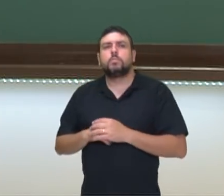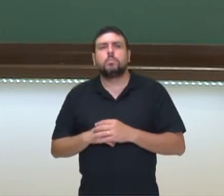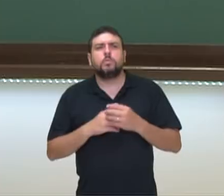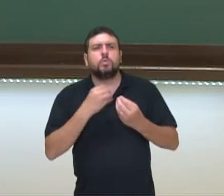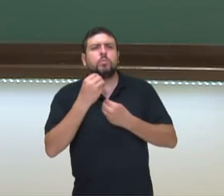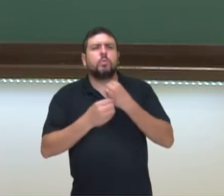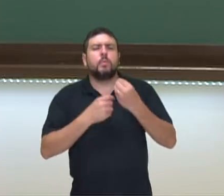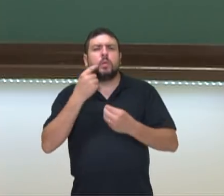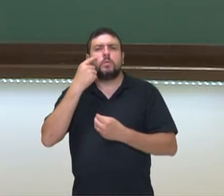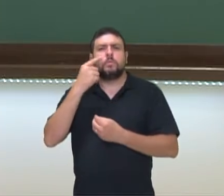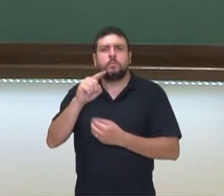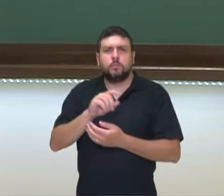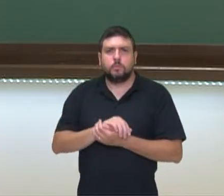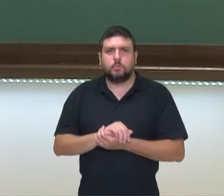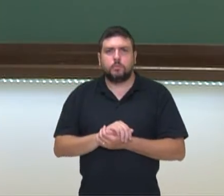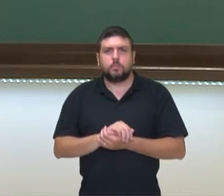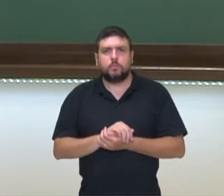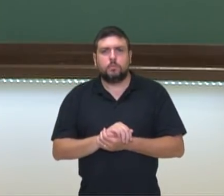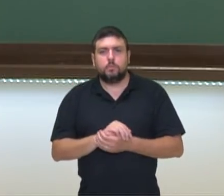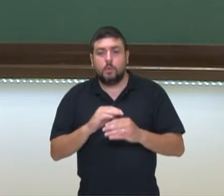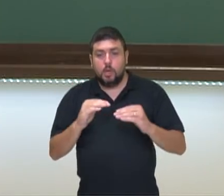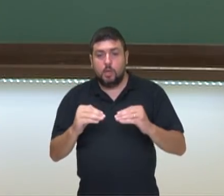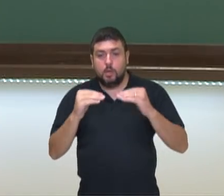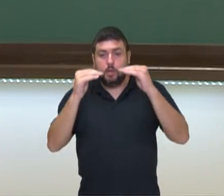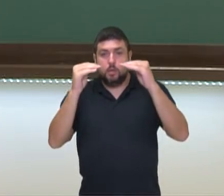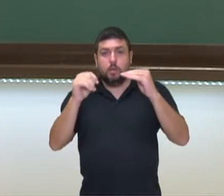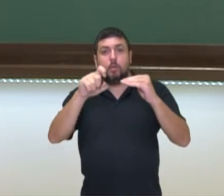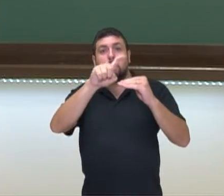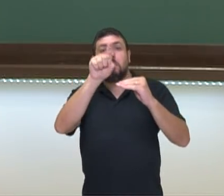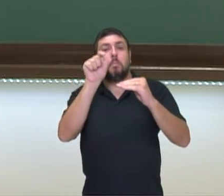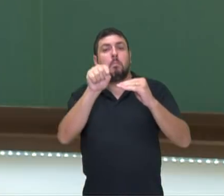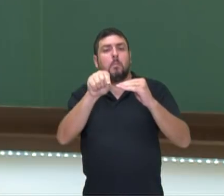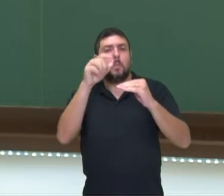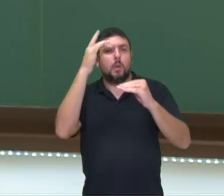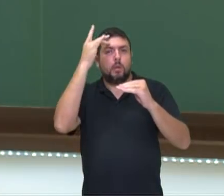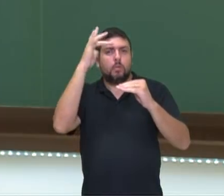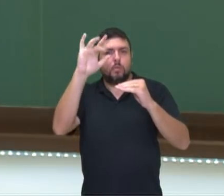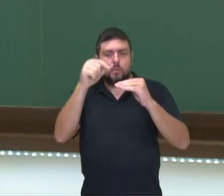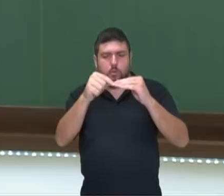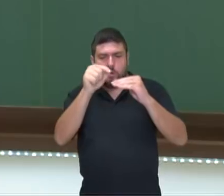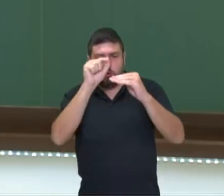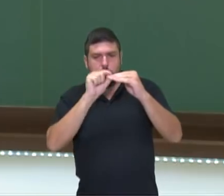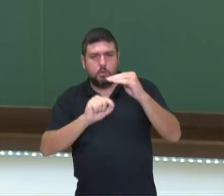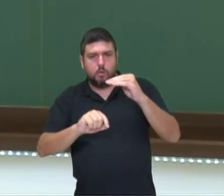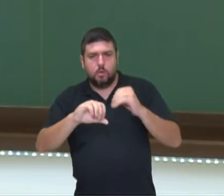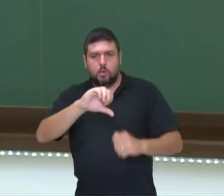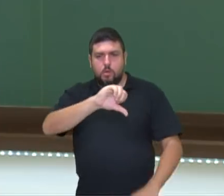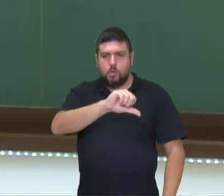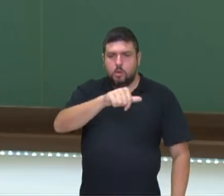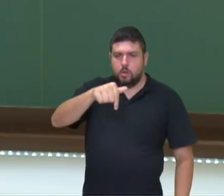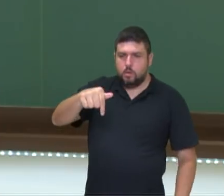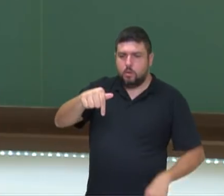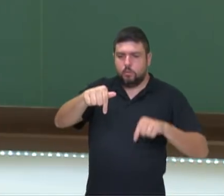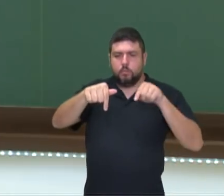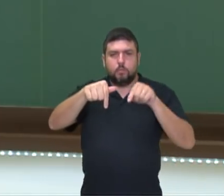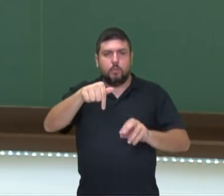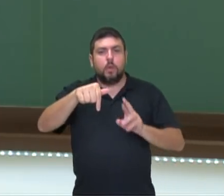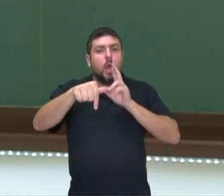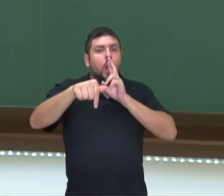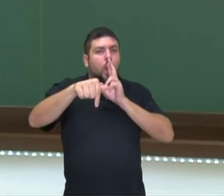valor? Bom, aqui eu sei que eu tenho o minuendo, subtraindo e a diferença. Então, eu quero descobrir